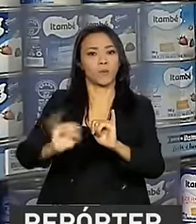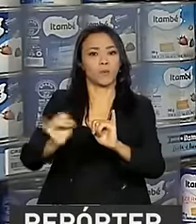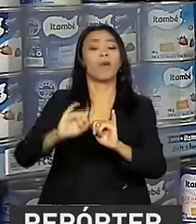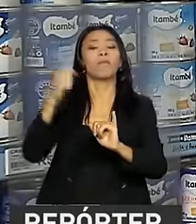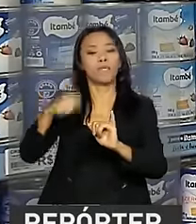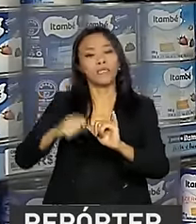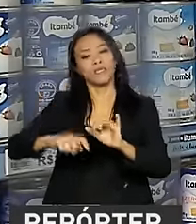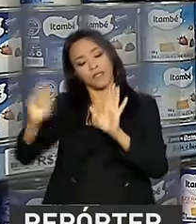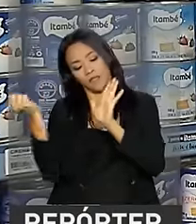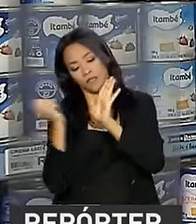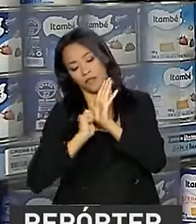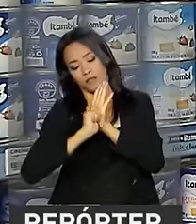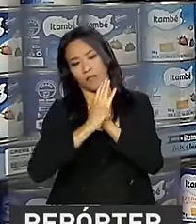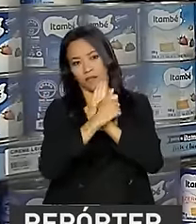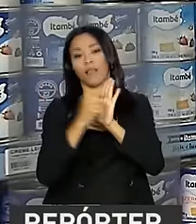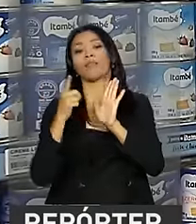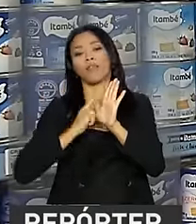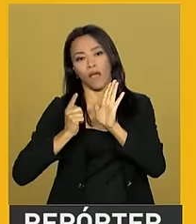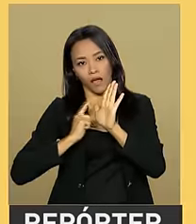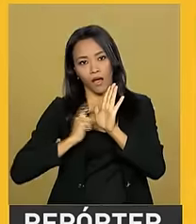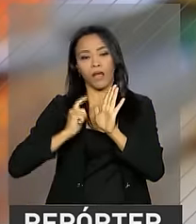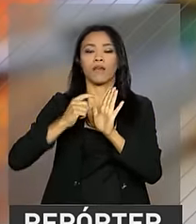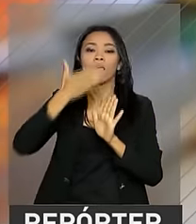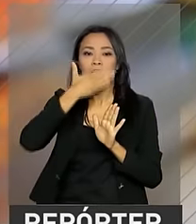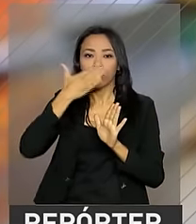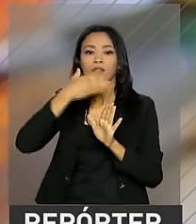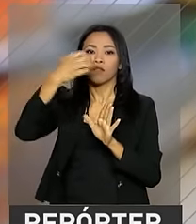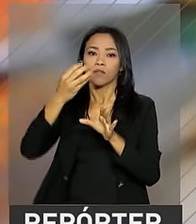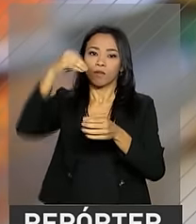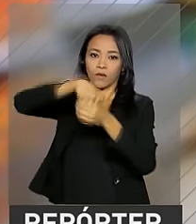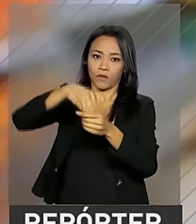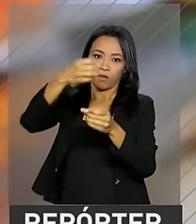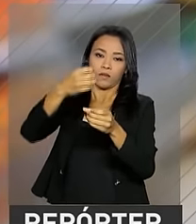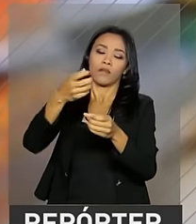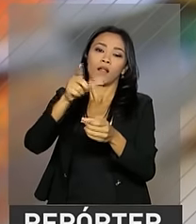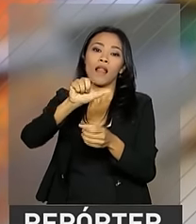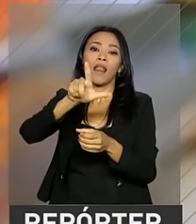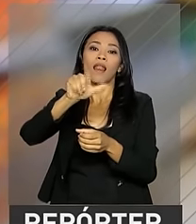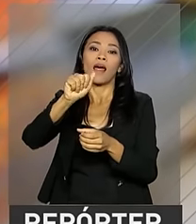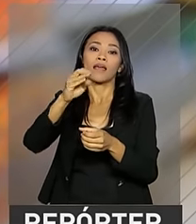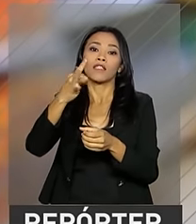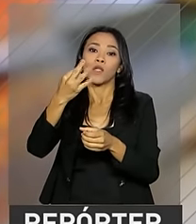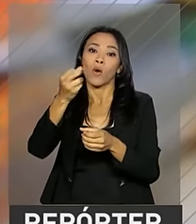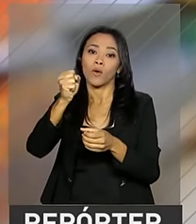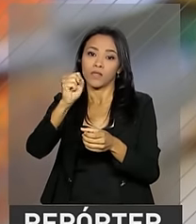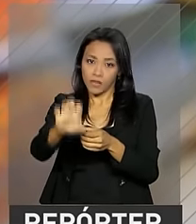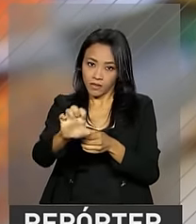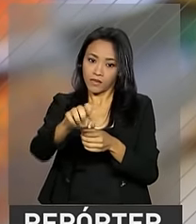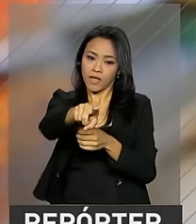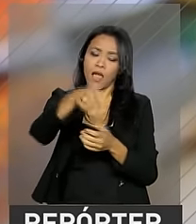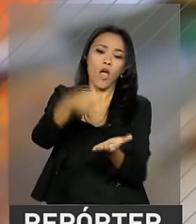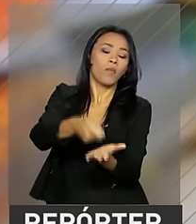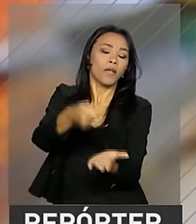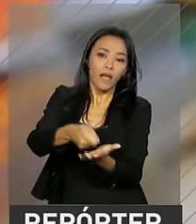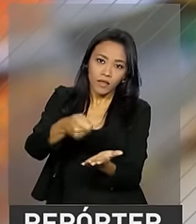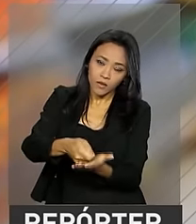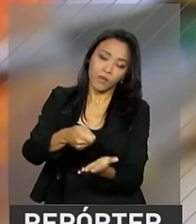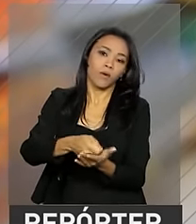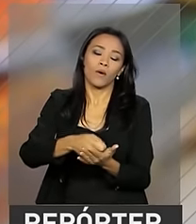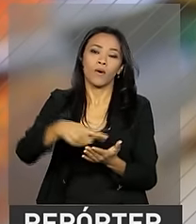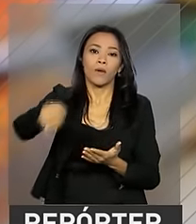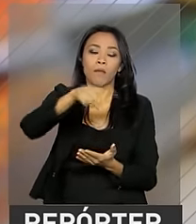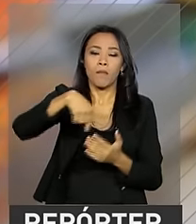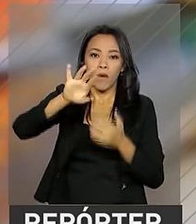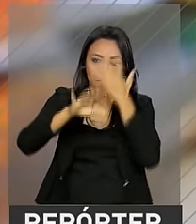a inscrição contém lactose a expressão contém lactose no rótulo será obrigatória nos alimentos com mais de